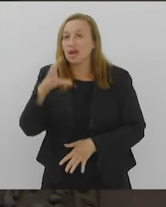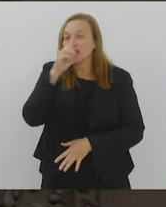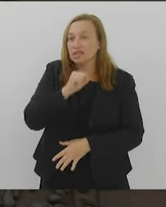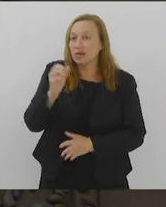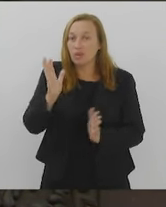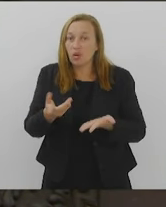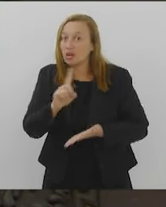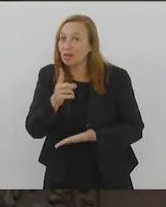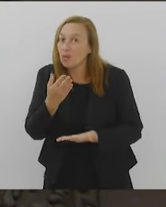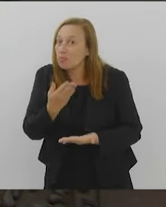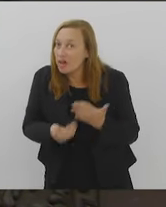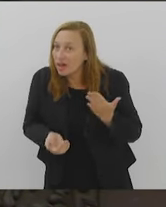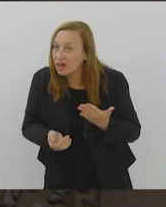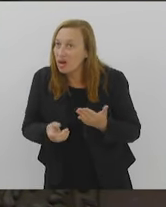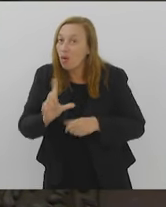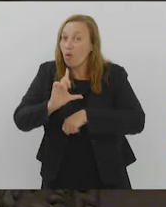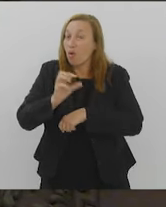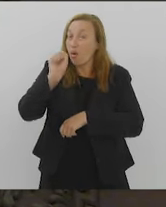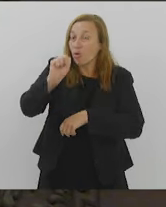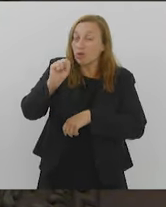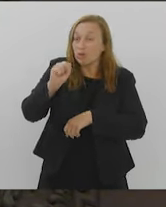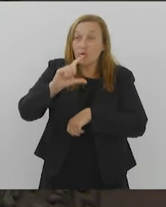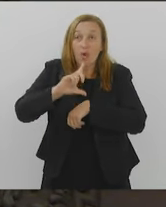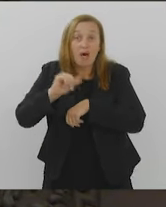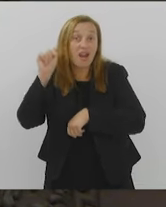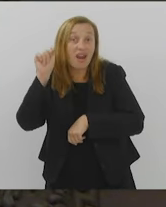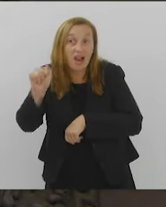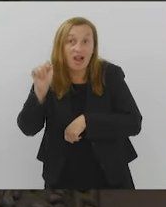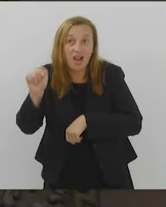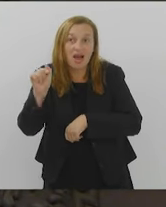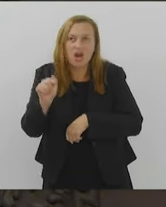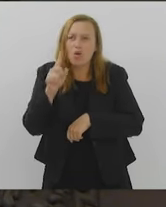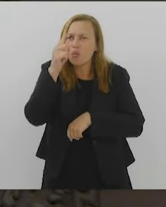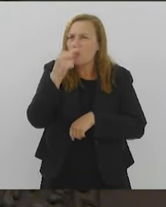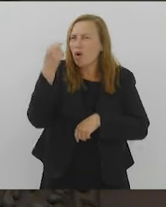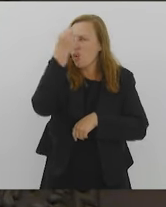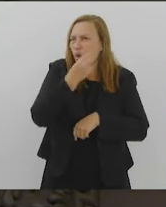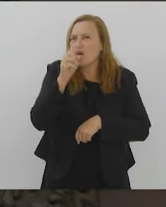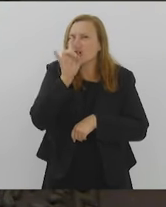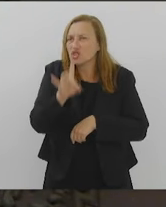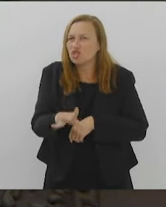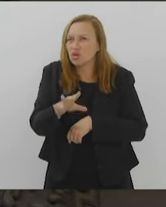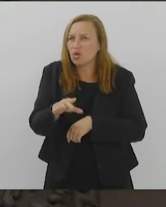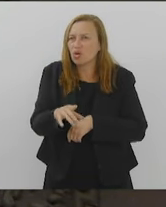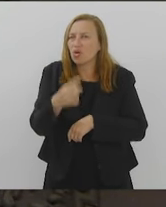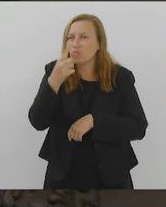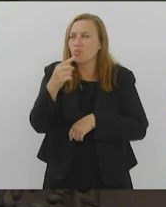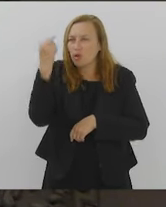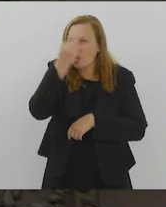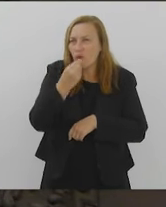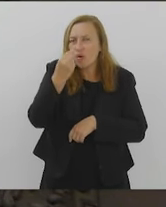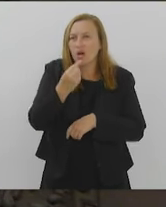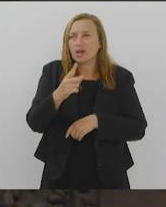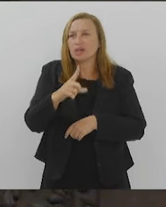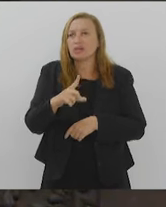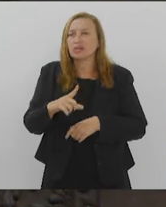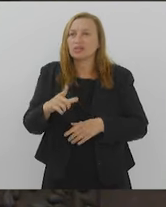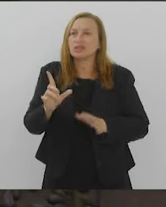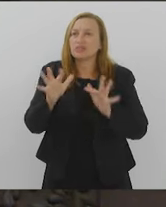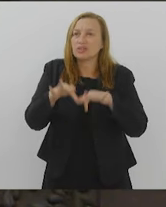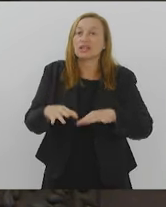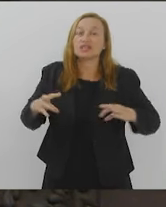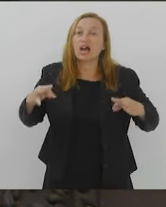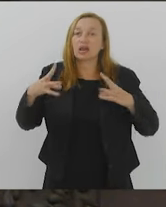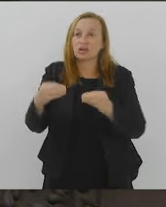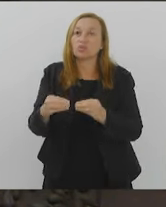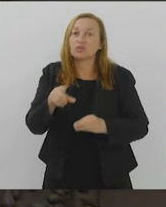perca, 8 horas, chegue lá. Vai ser só uma hora. Você, com uma hora nós vamos terminar tudo isso,